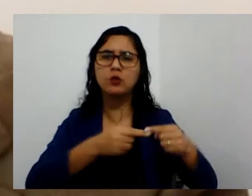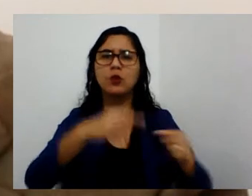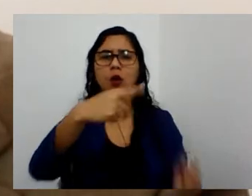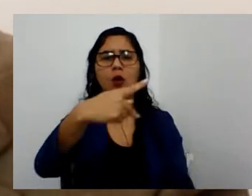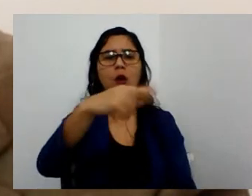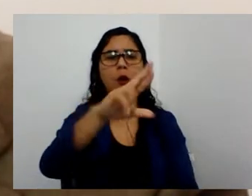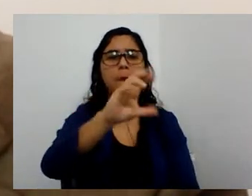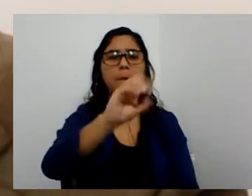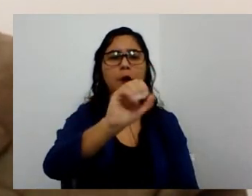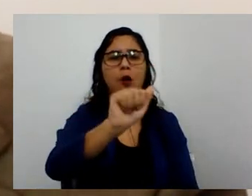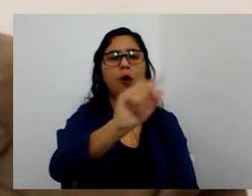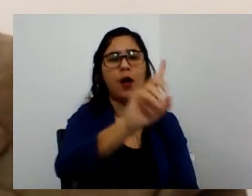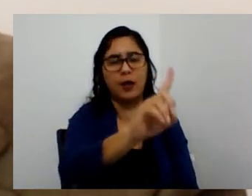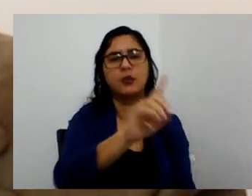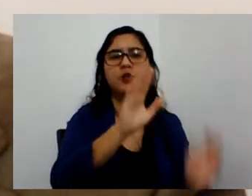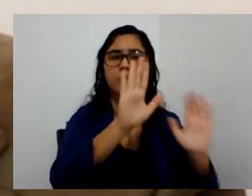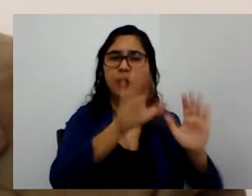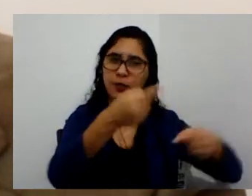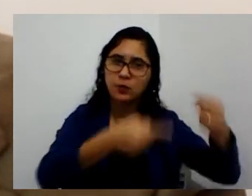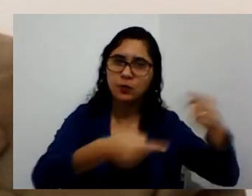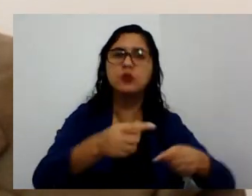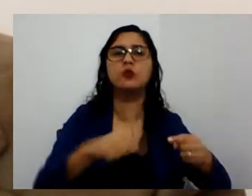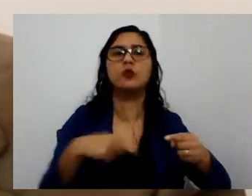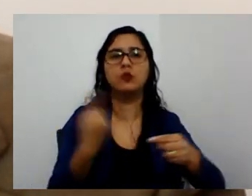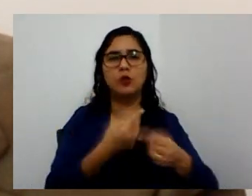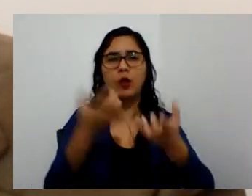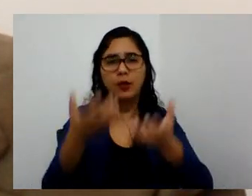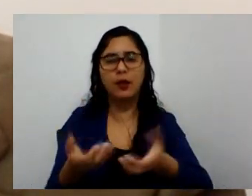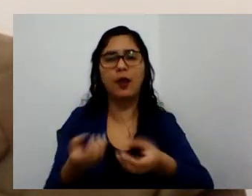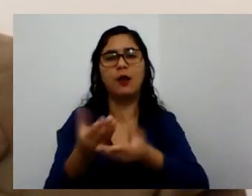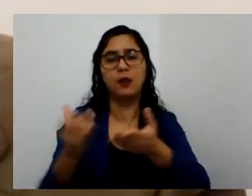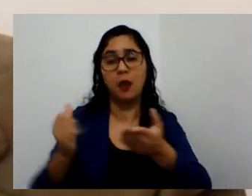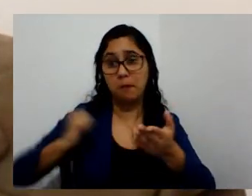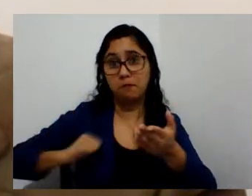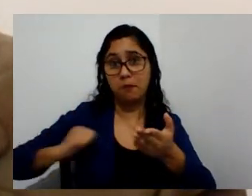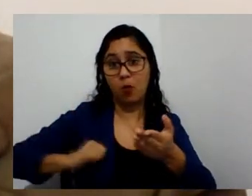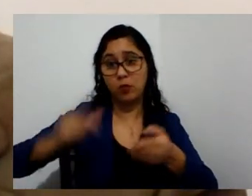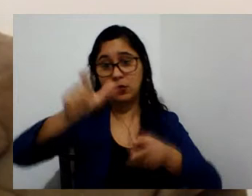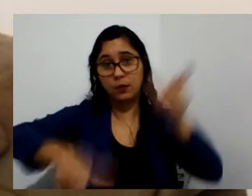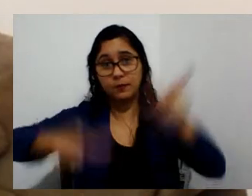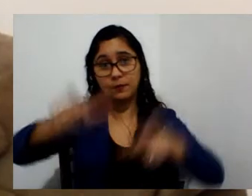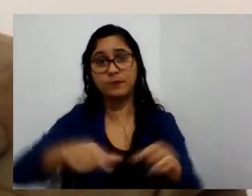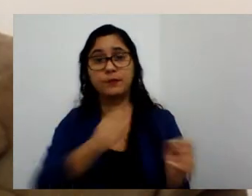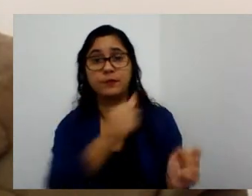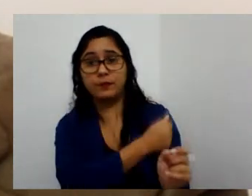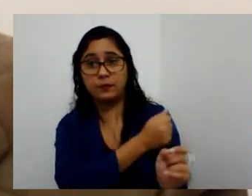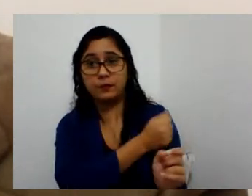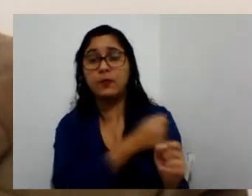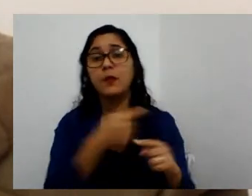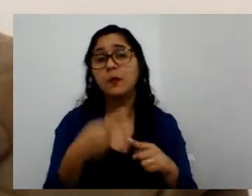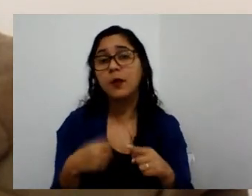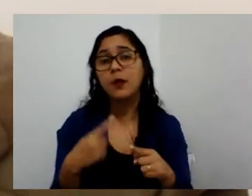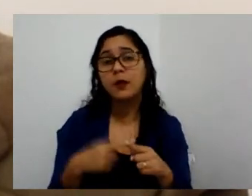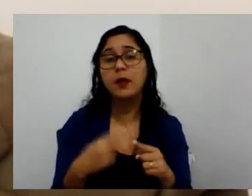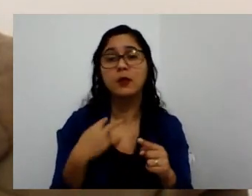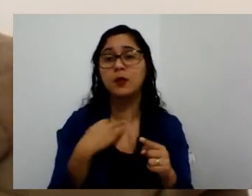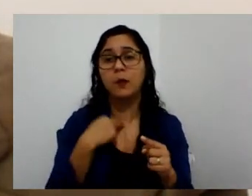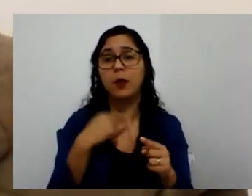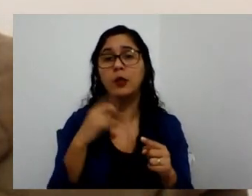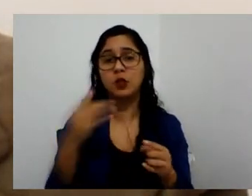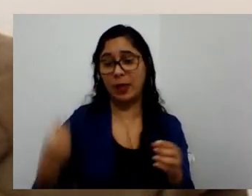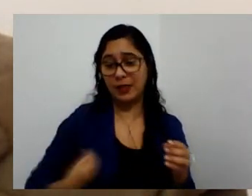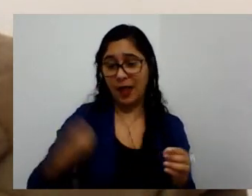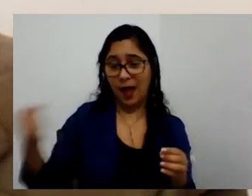e nós temos a intenção de fazer a implementação de bolsas para esses estudantes, porque nós não podemos somente tê-los dentro